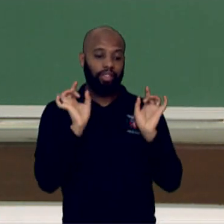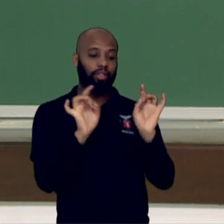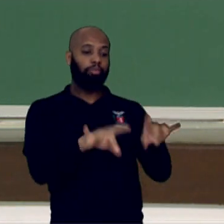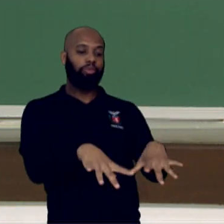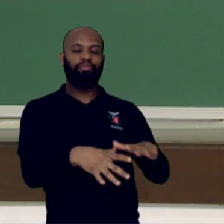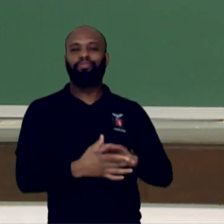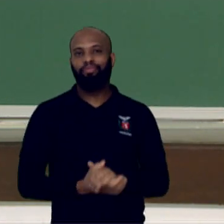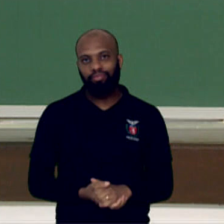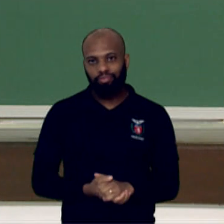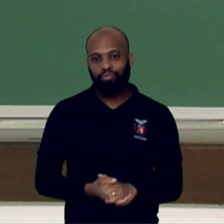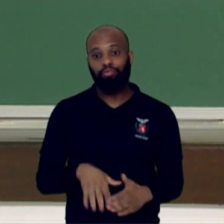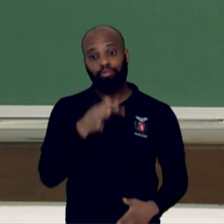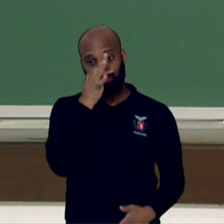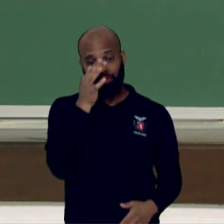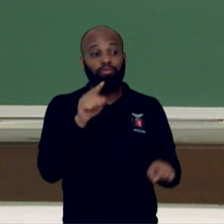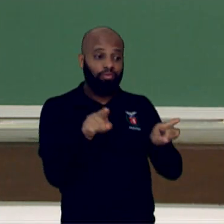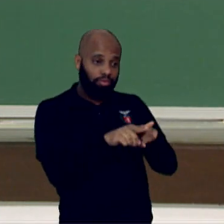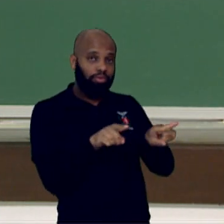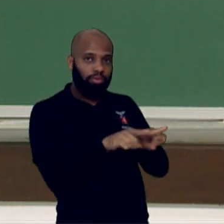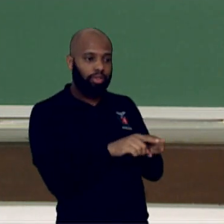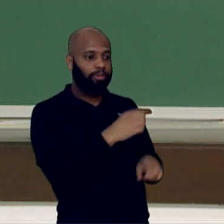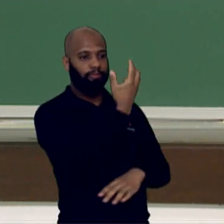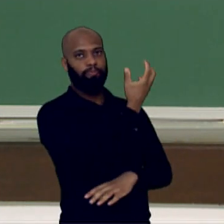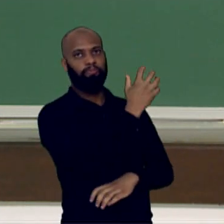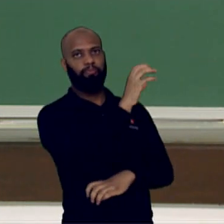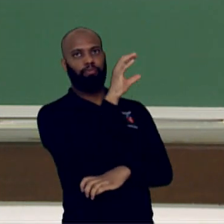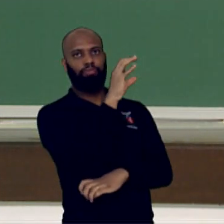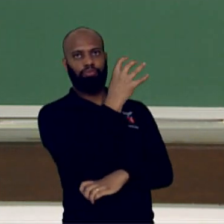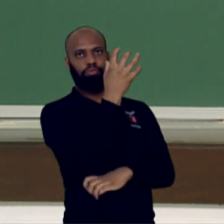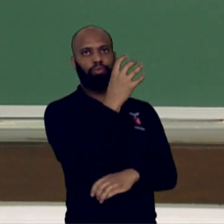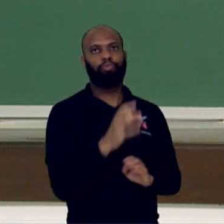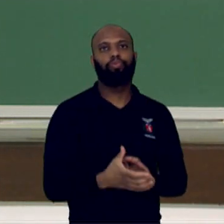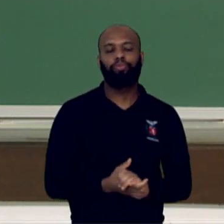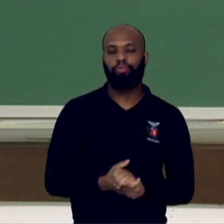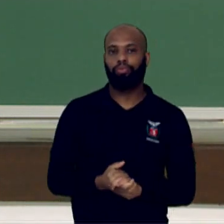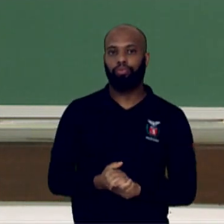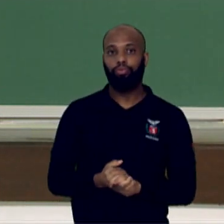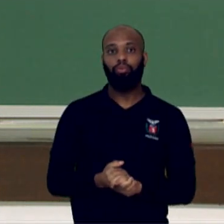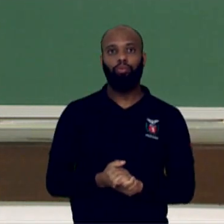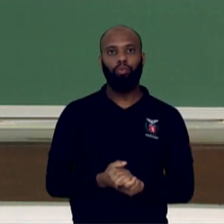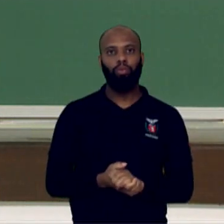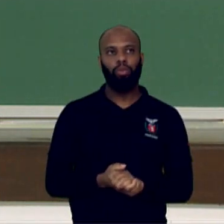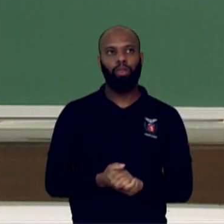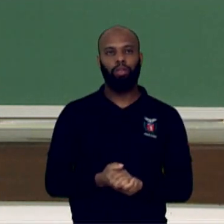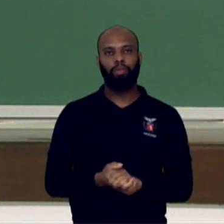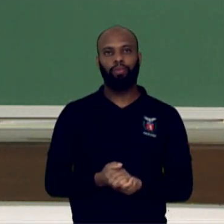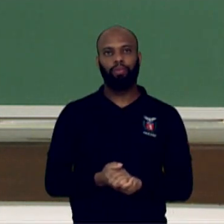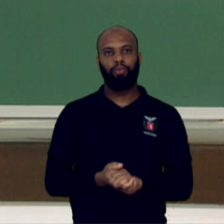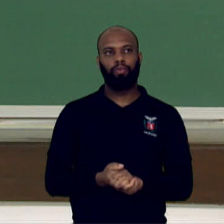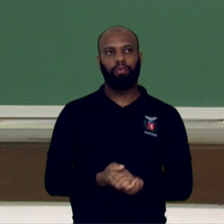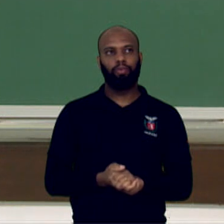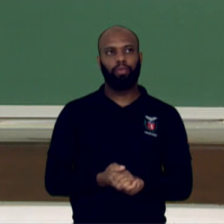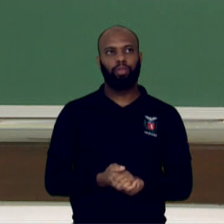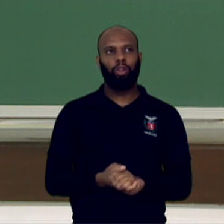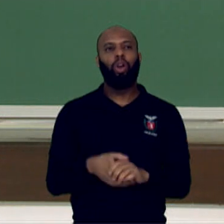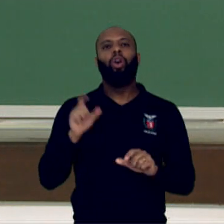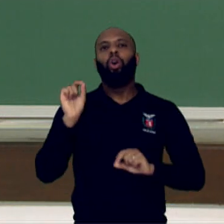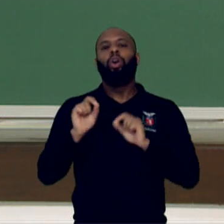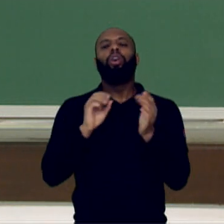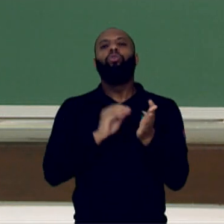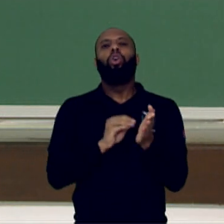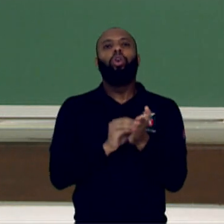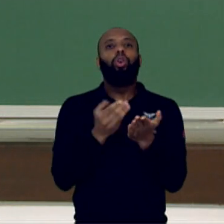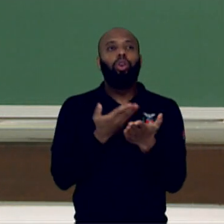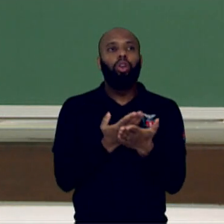flores, inclusive o girassol. Então, é a parte mais alta da narrativa. Tudo bem? O que, que faltou a gente